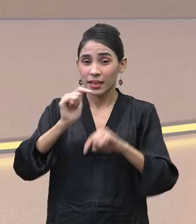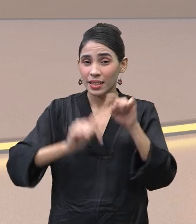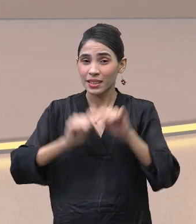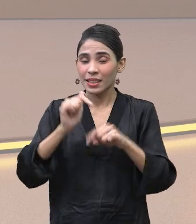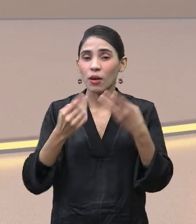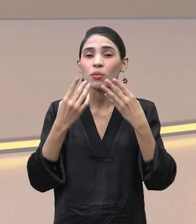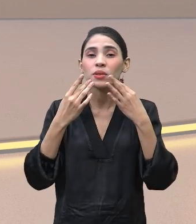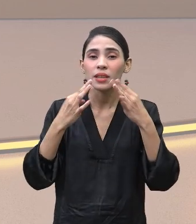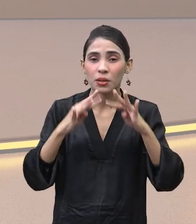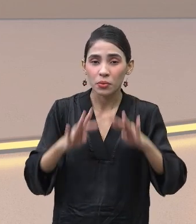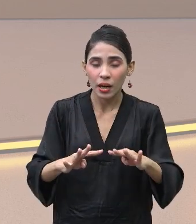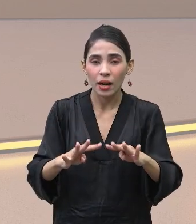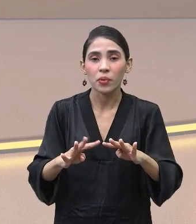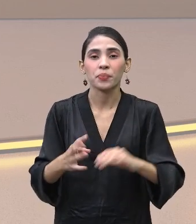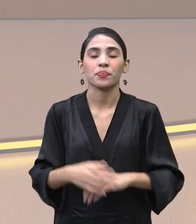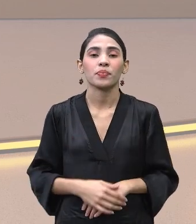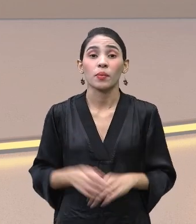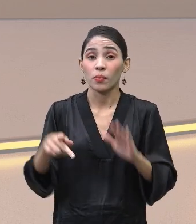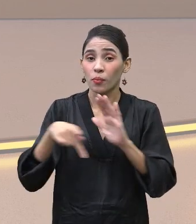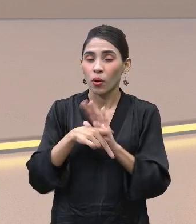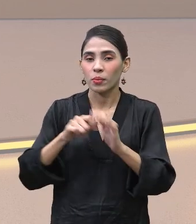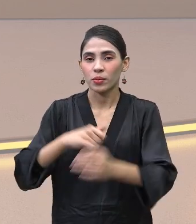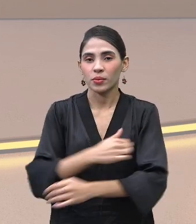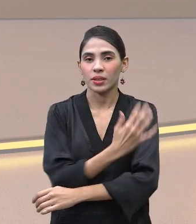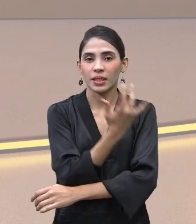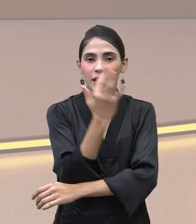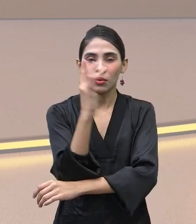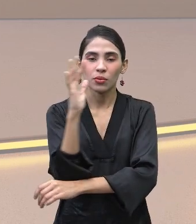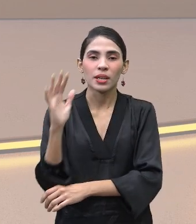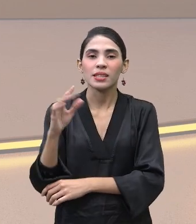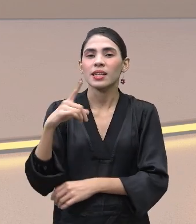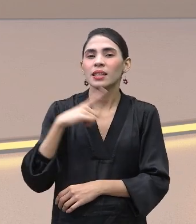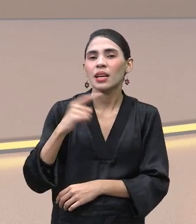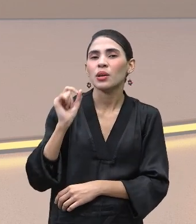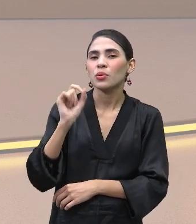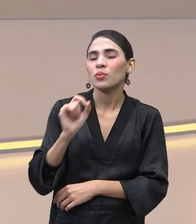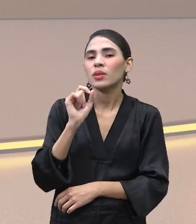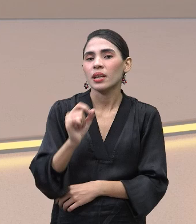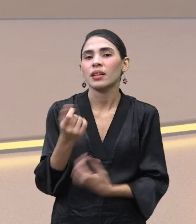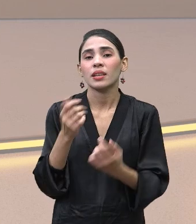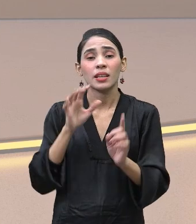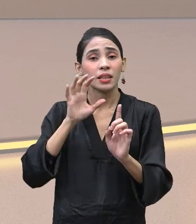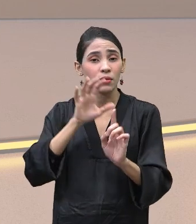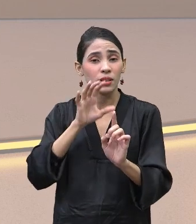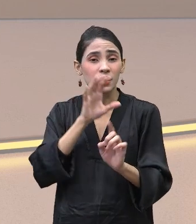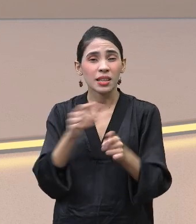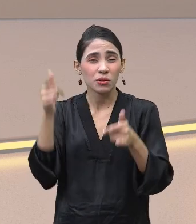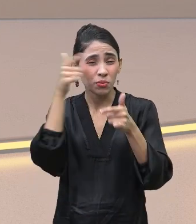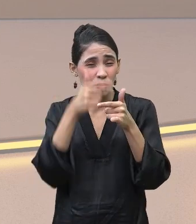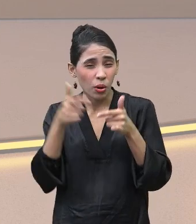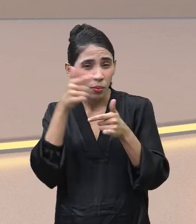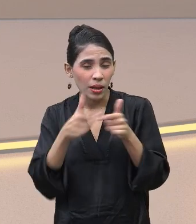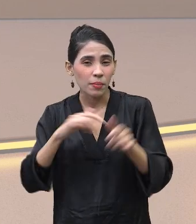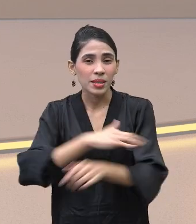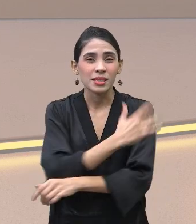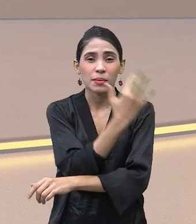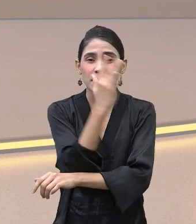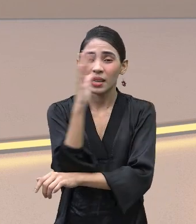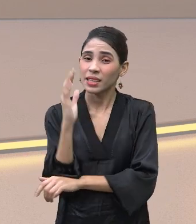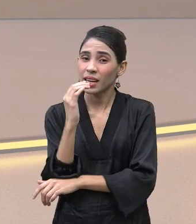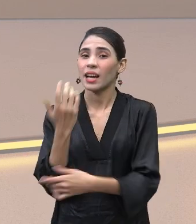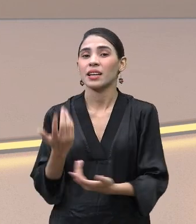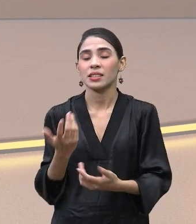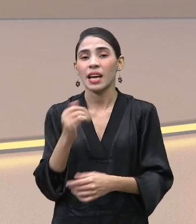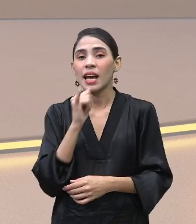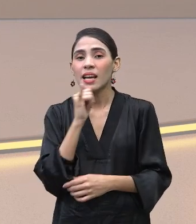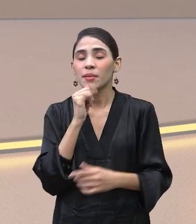nossa natureza oferece, eles têm gerado assim problemas ambientais significativos, como por exemplo a redução